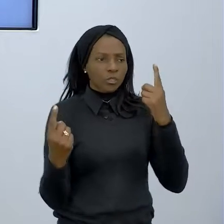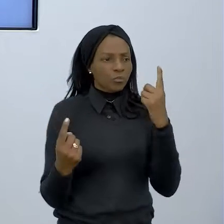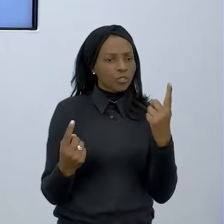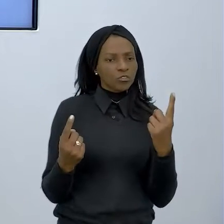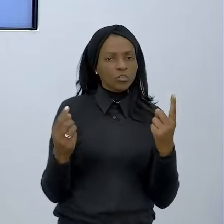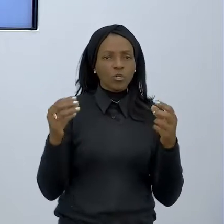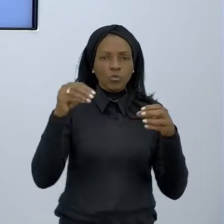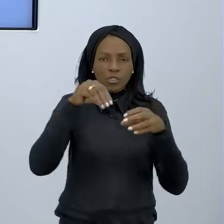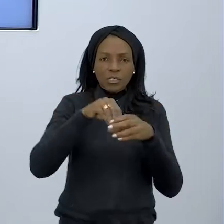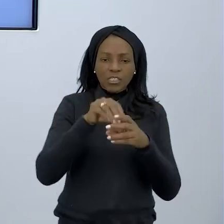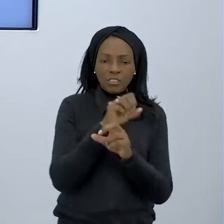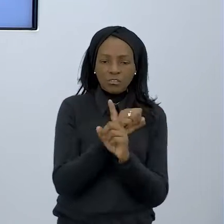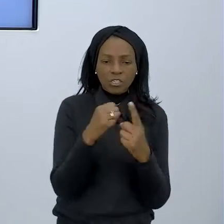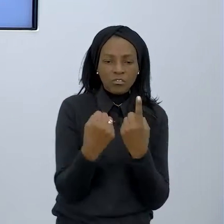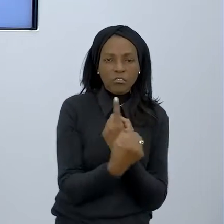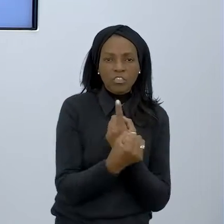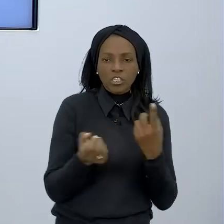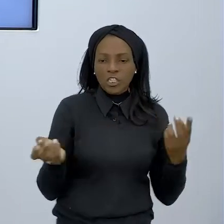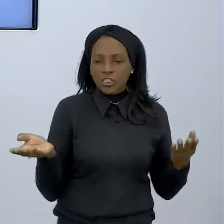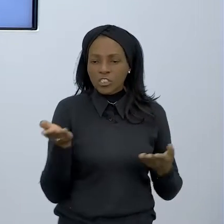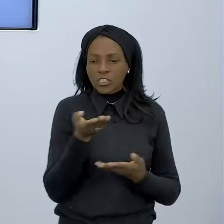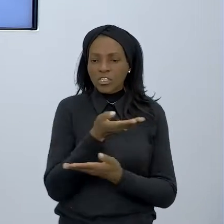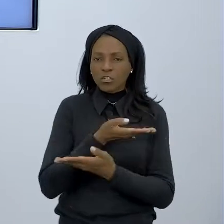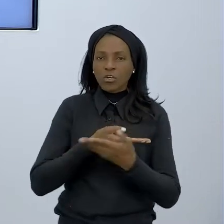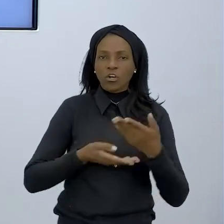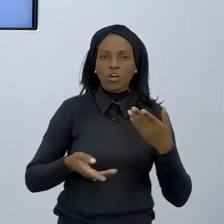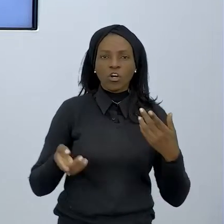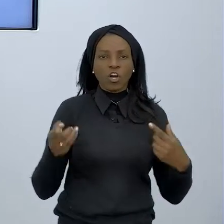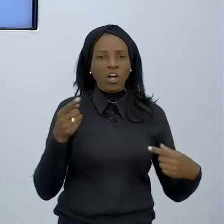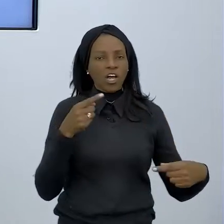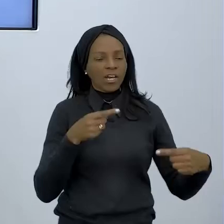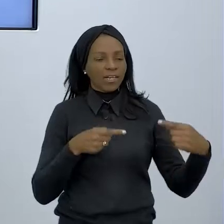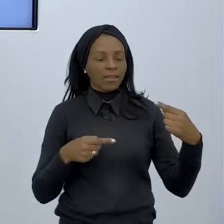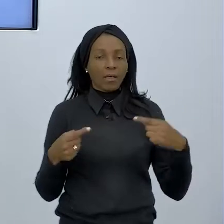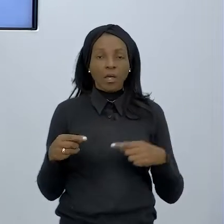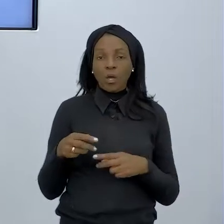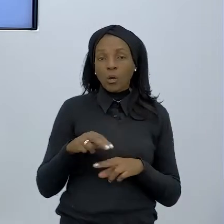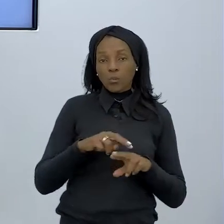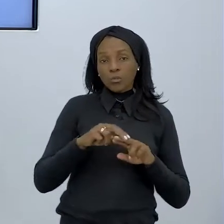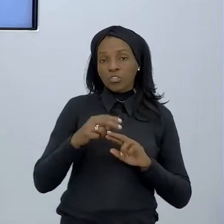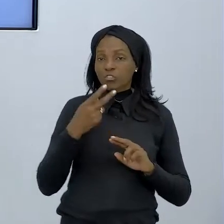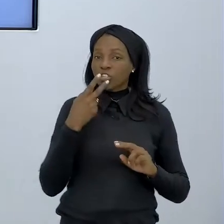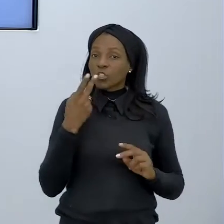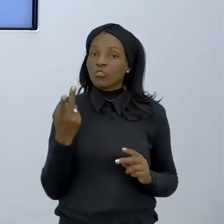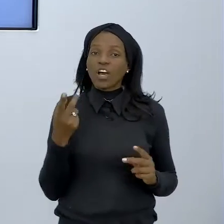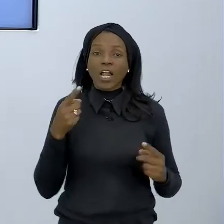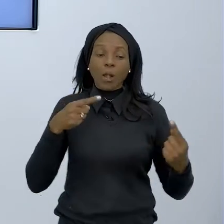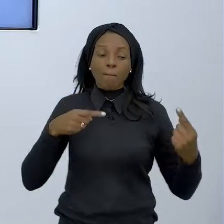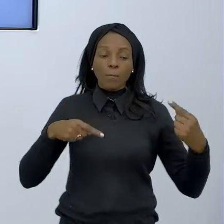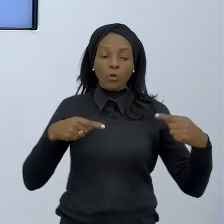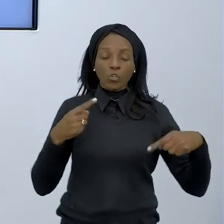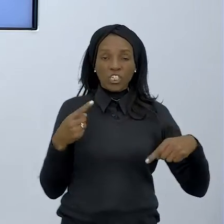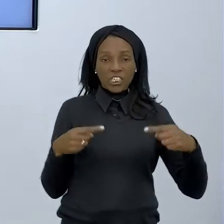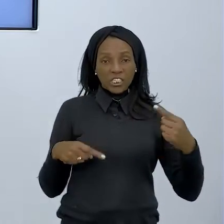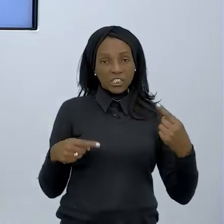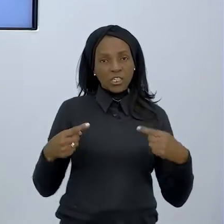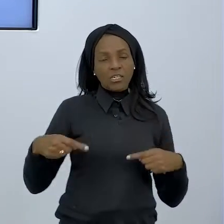uma sociedade. Por isso que quando a gente fala de política, a